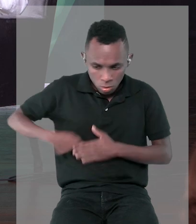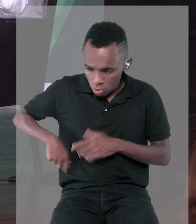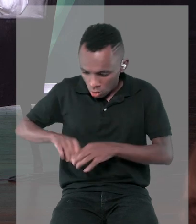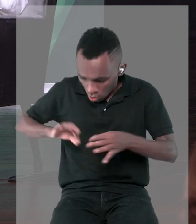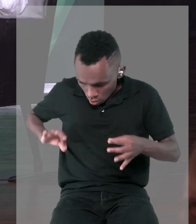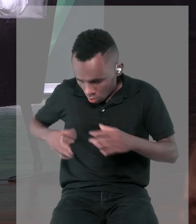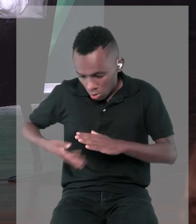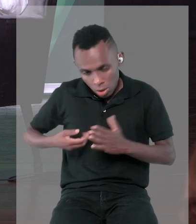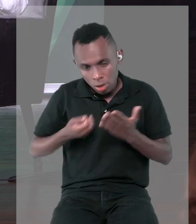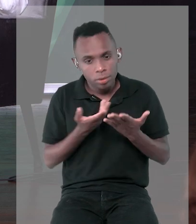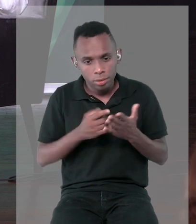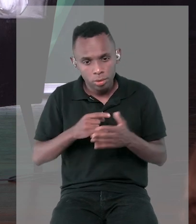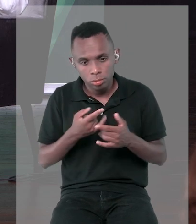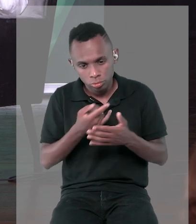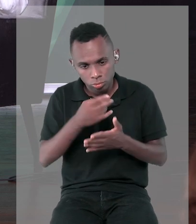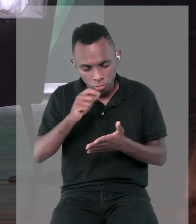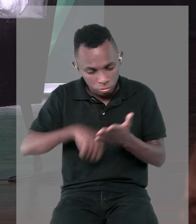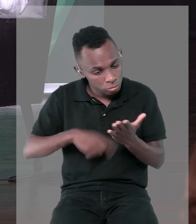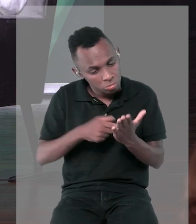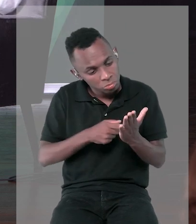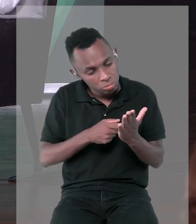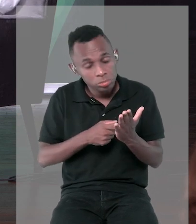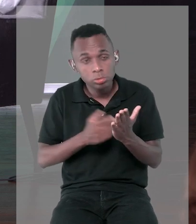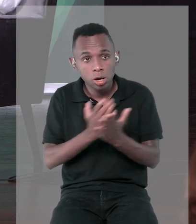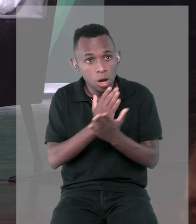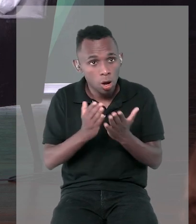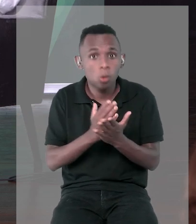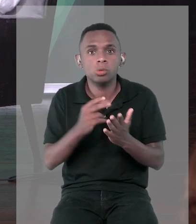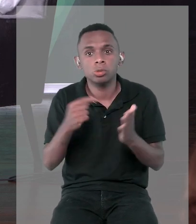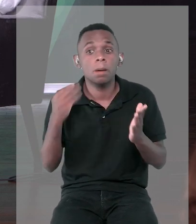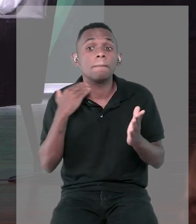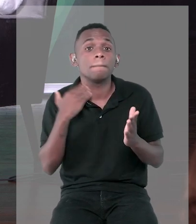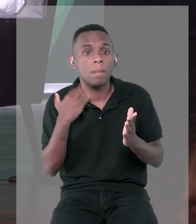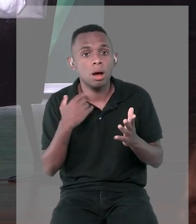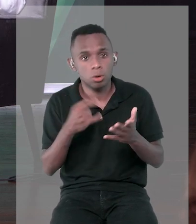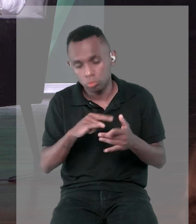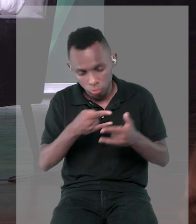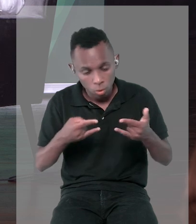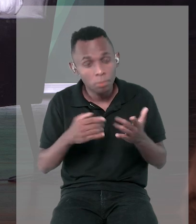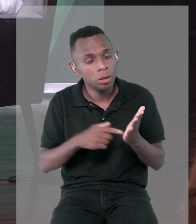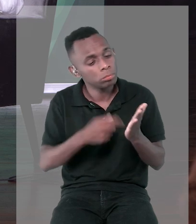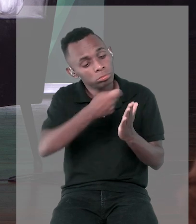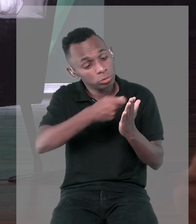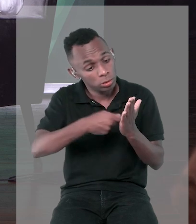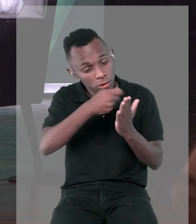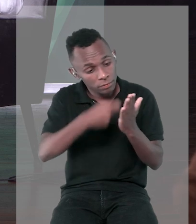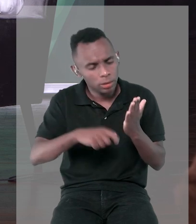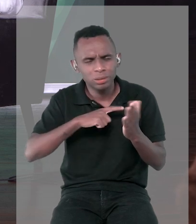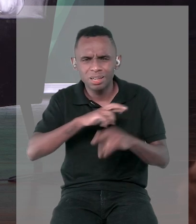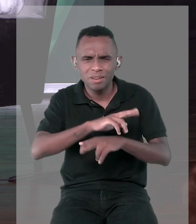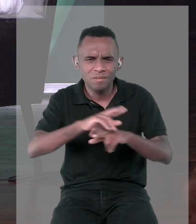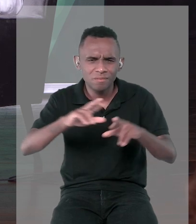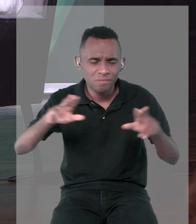bolsinha o talão de cheque, eu até reproduzia alguns, né, do Banco Nacional da época, e escrevia. Tem